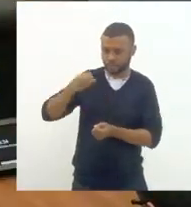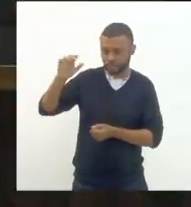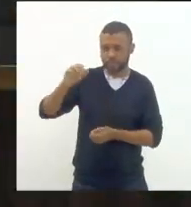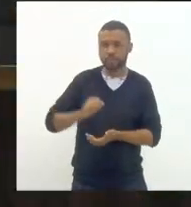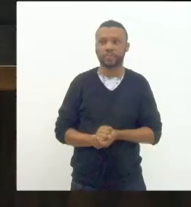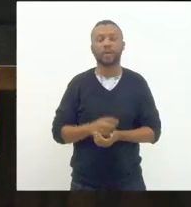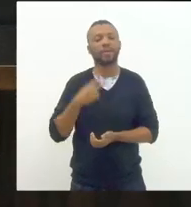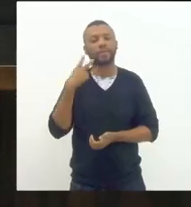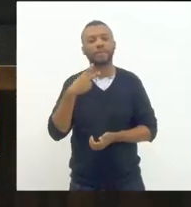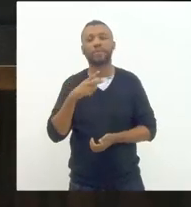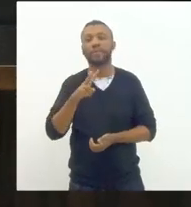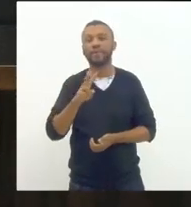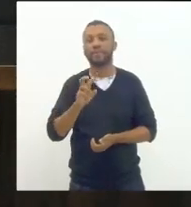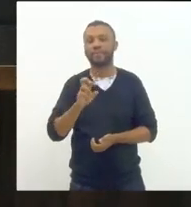também de Magé.